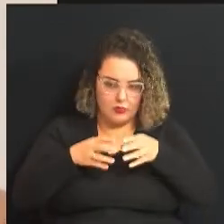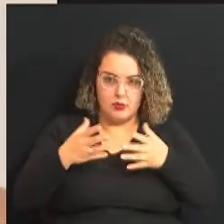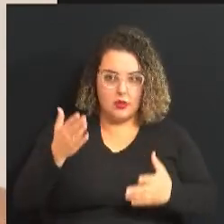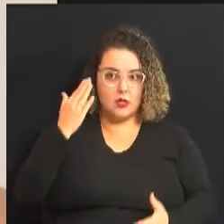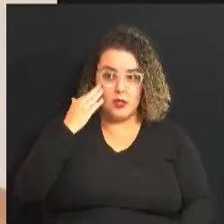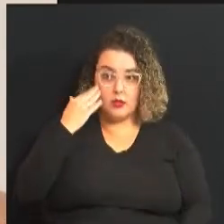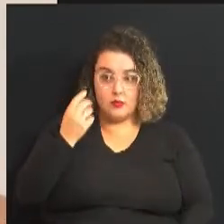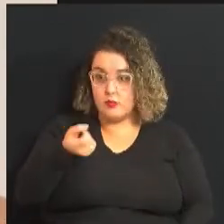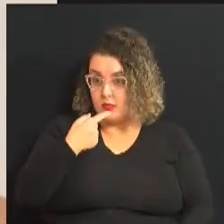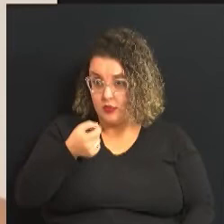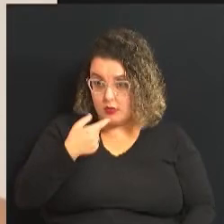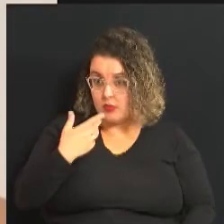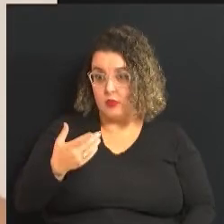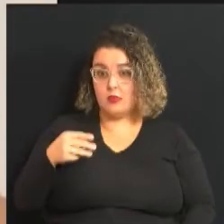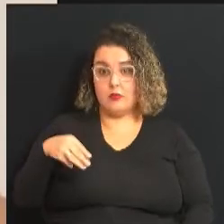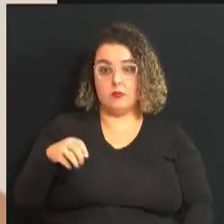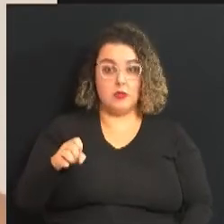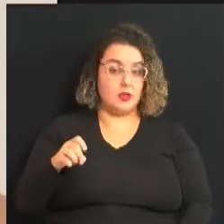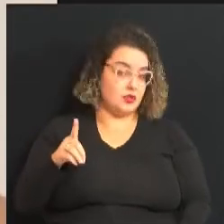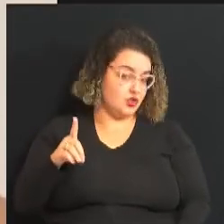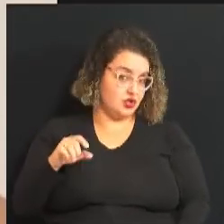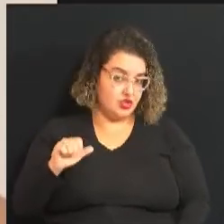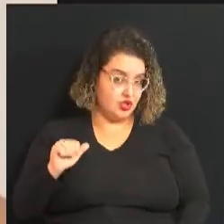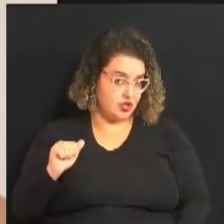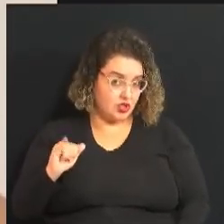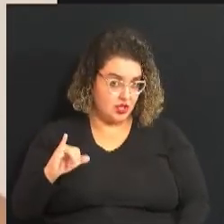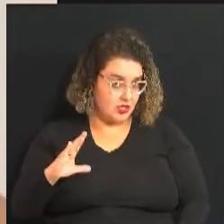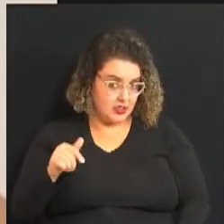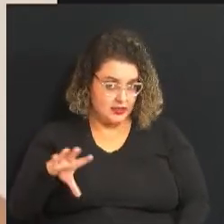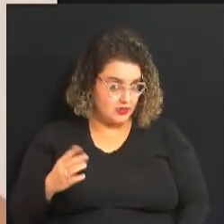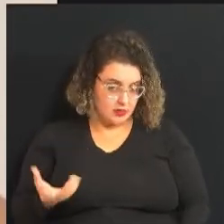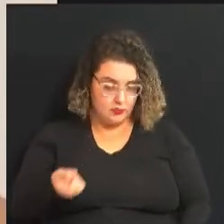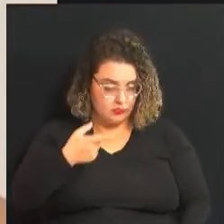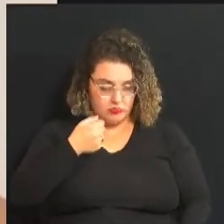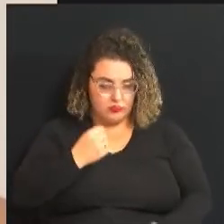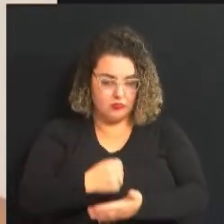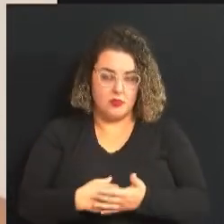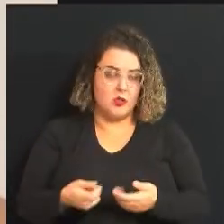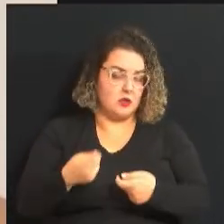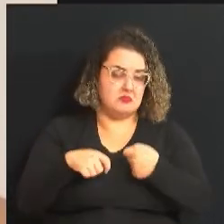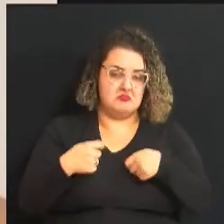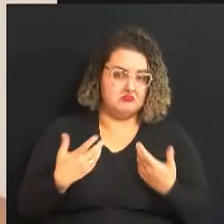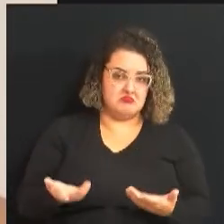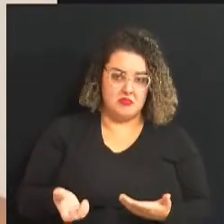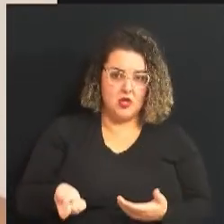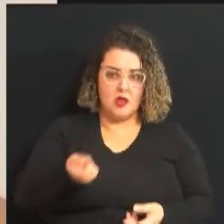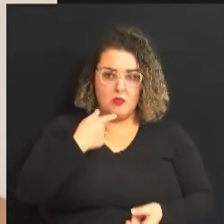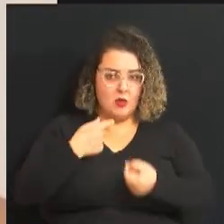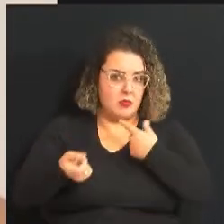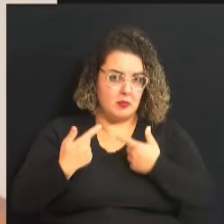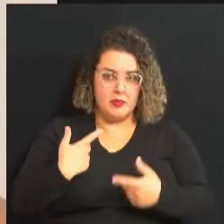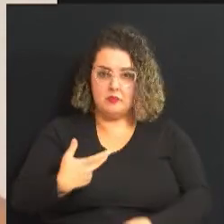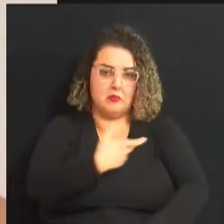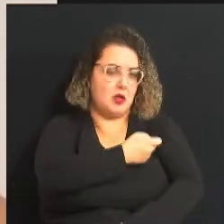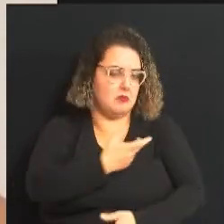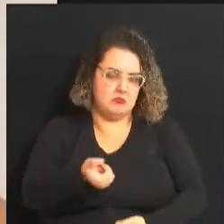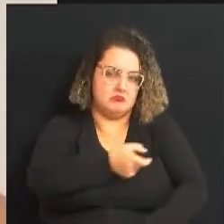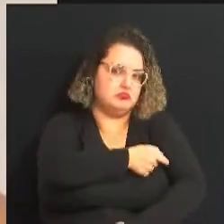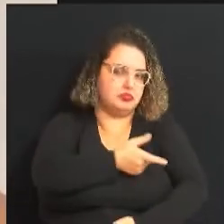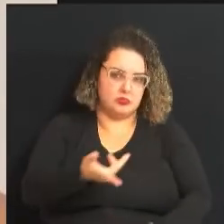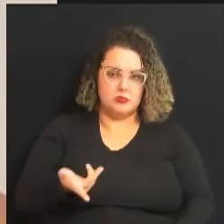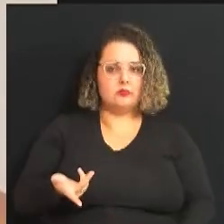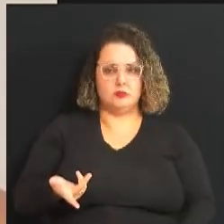está tomando aquela medicação. Então, é só mais uma via de administração. E aí a gente tem os injetáveis, que tem